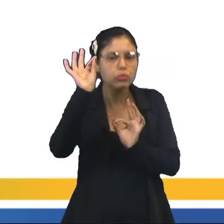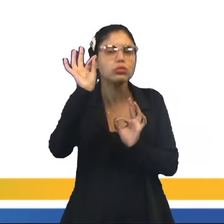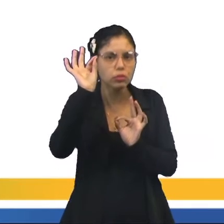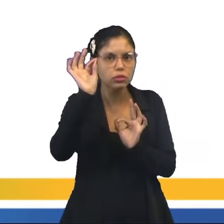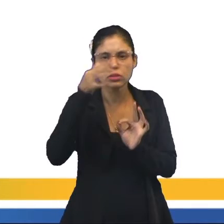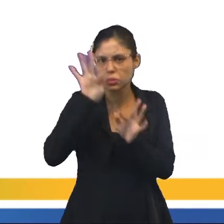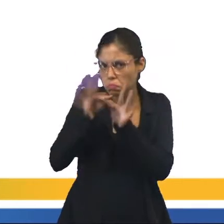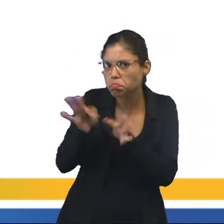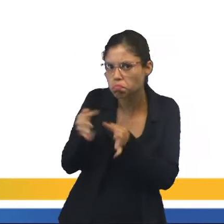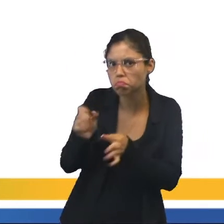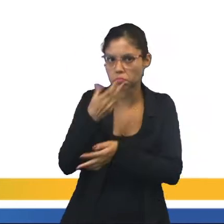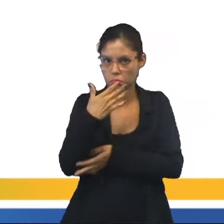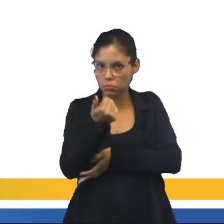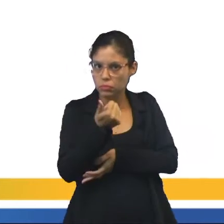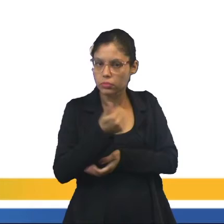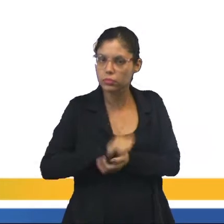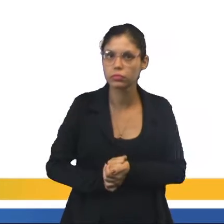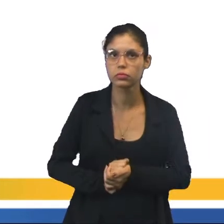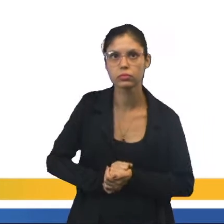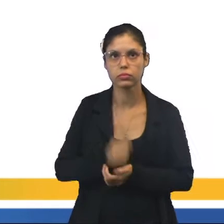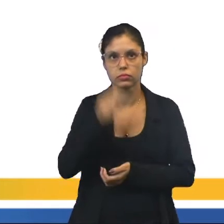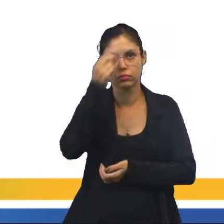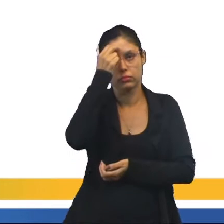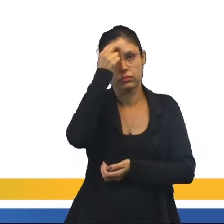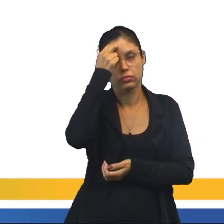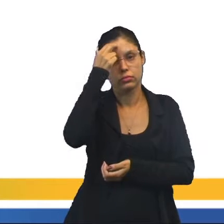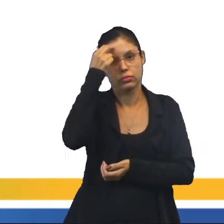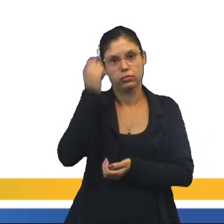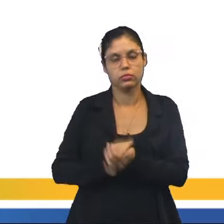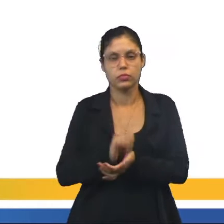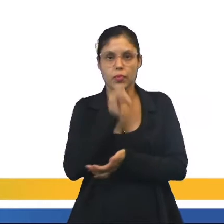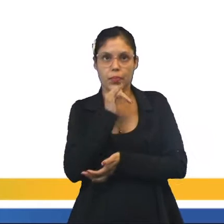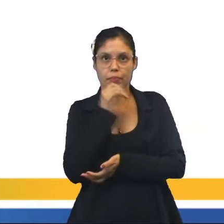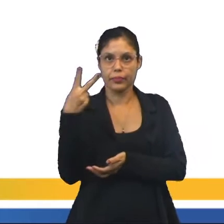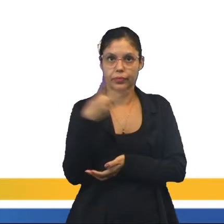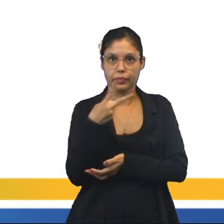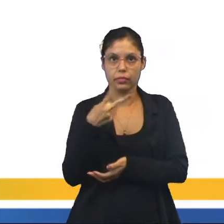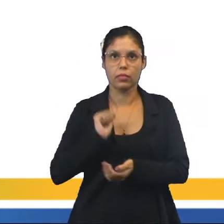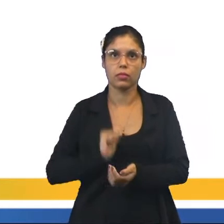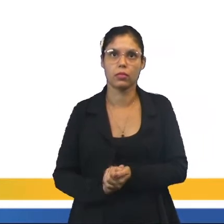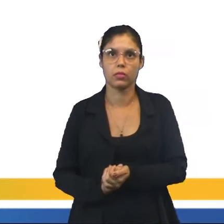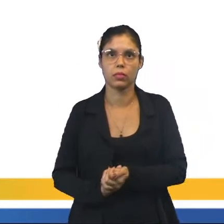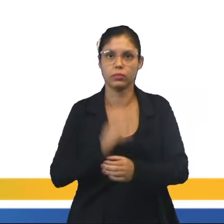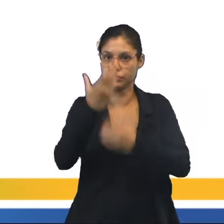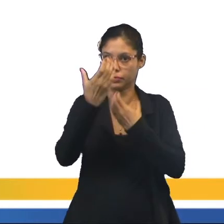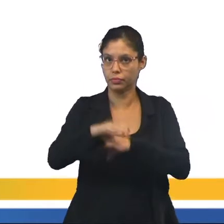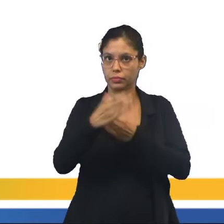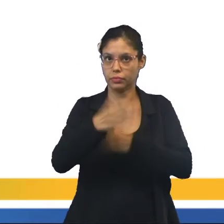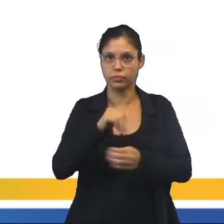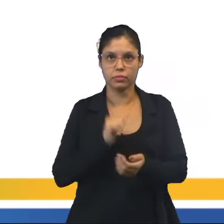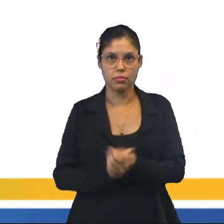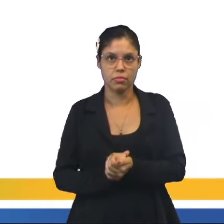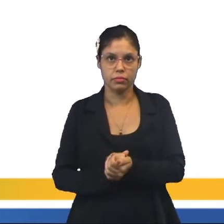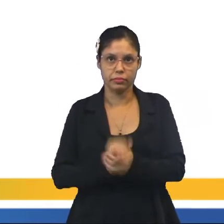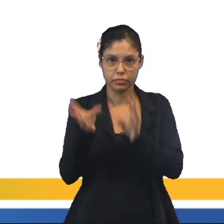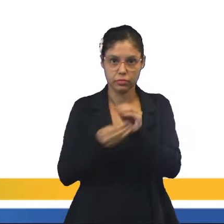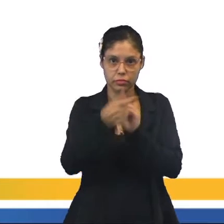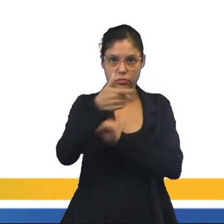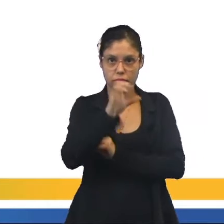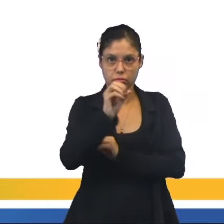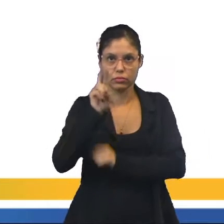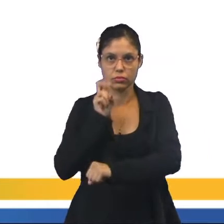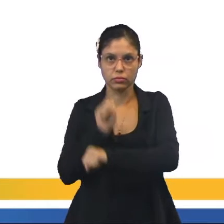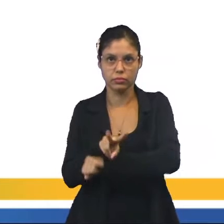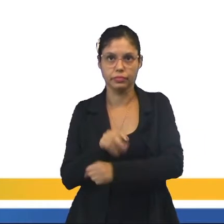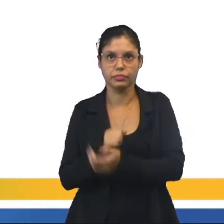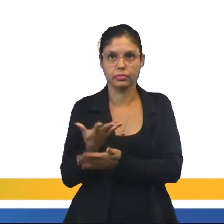ela é bem simples, tá? Vamos lá ao exemplo 2. Um concurso para preencher 200